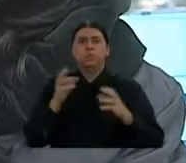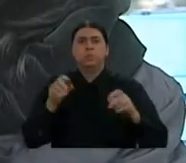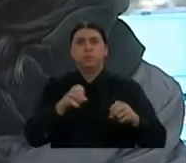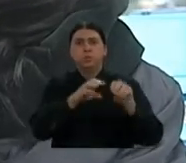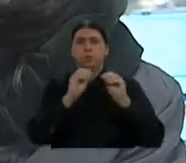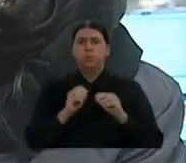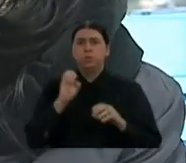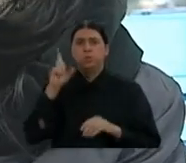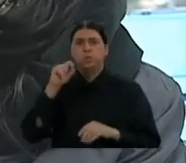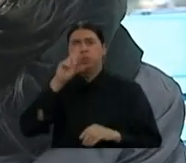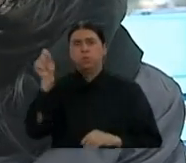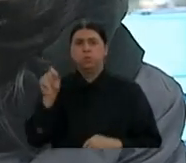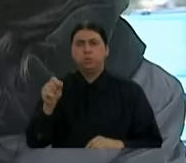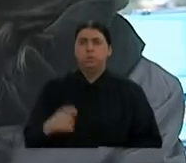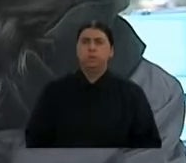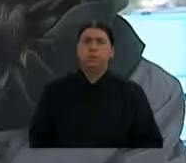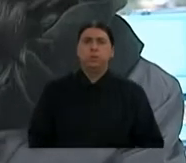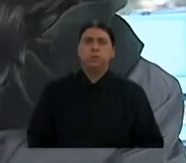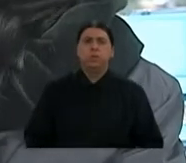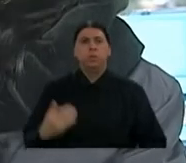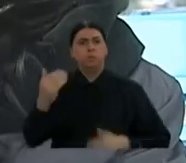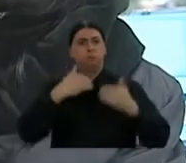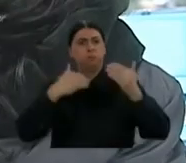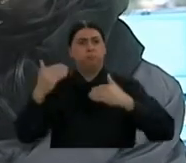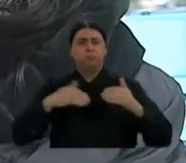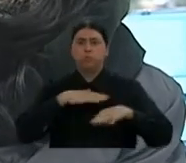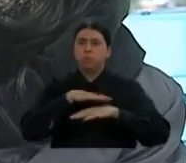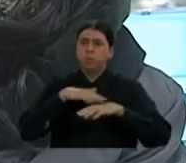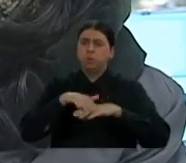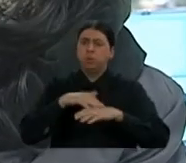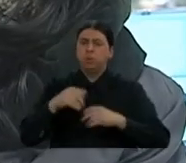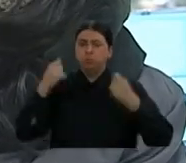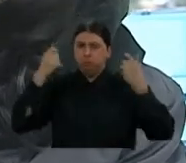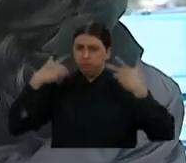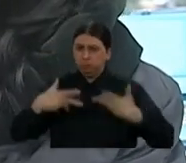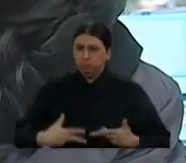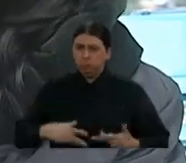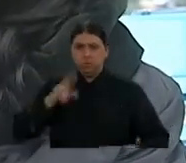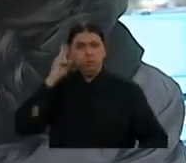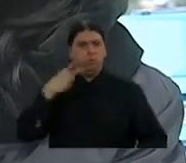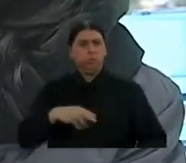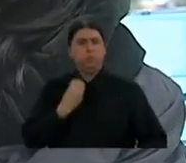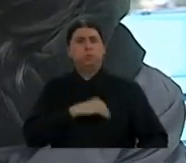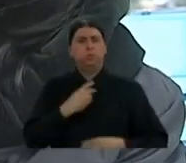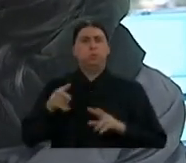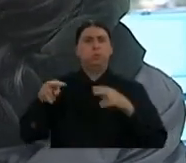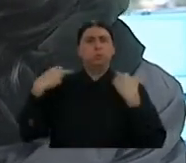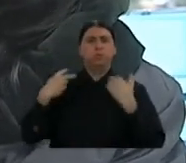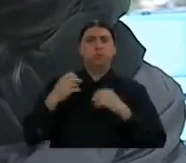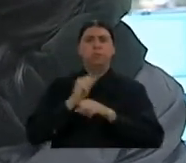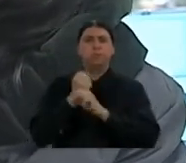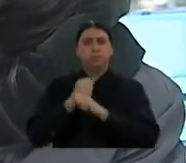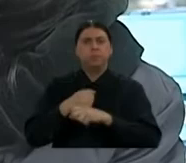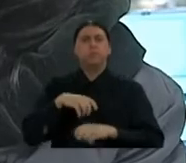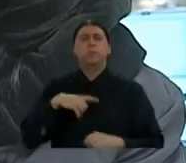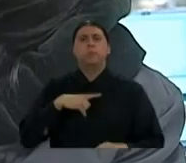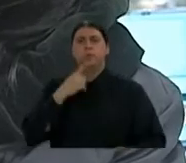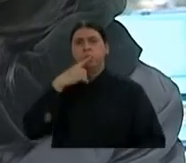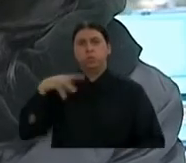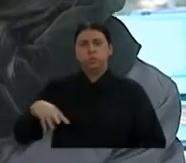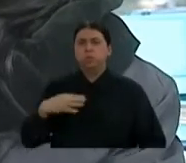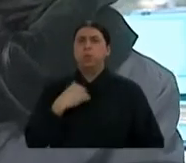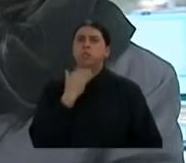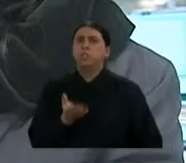conversar com a gente a gente vai contar toda a história dessa criança porque como falei não adianta só olhar as iniciais do nome